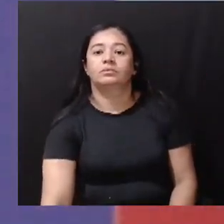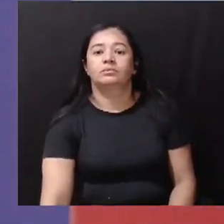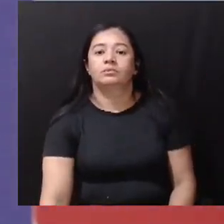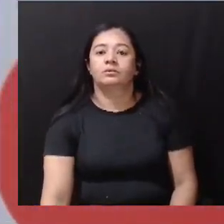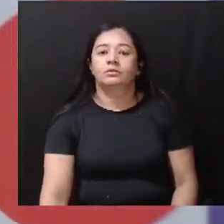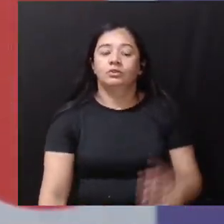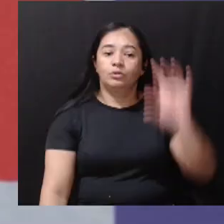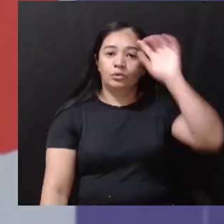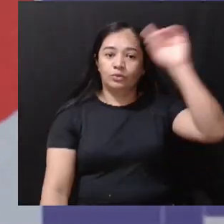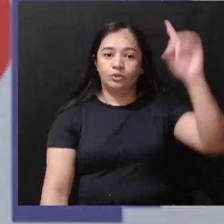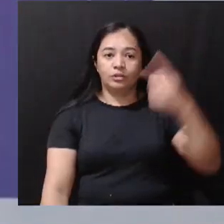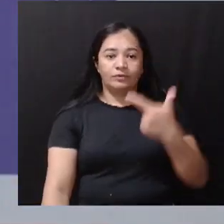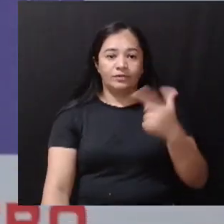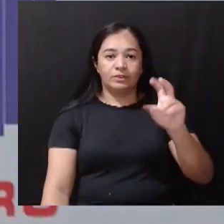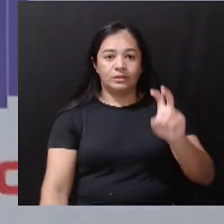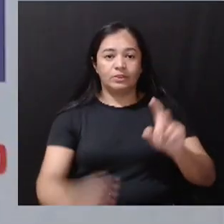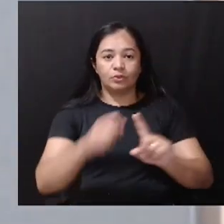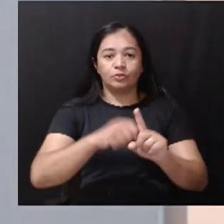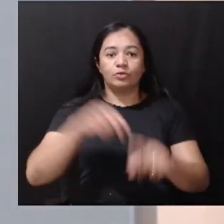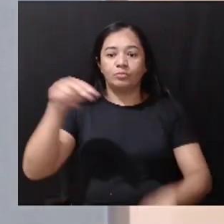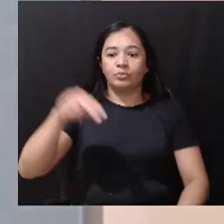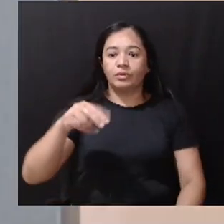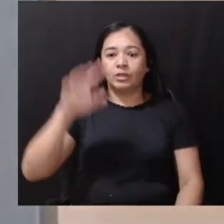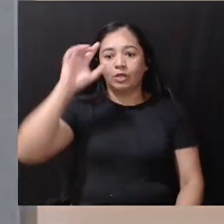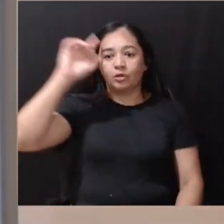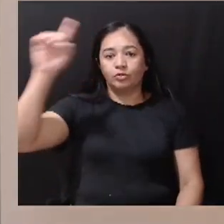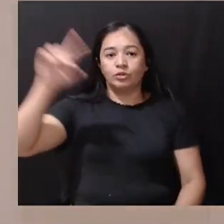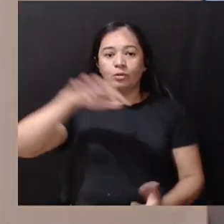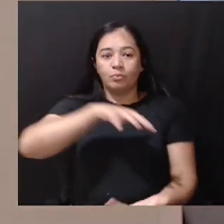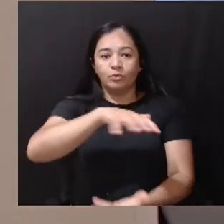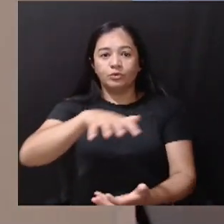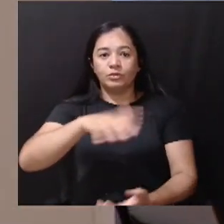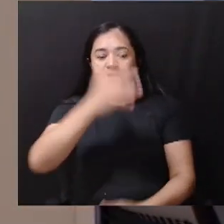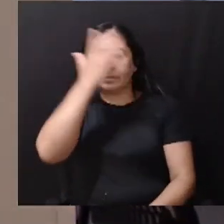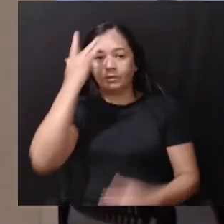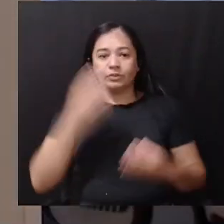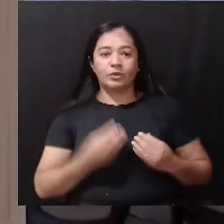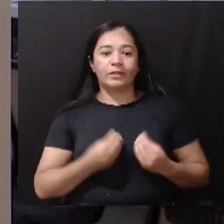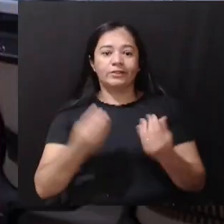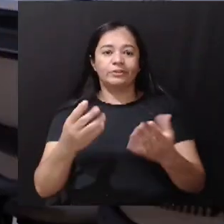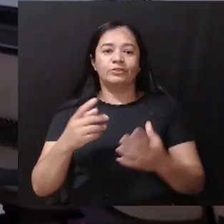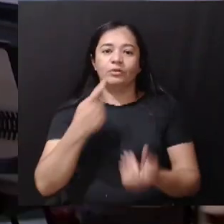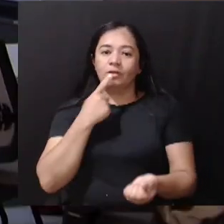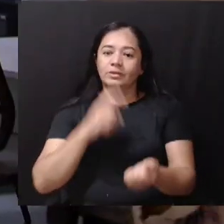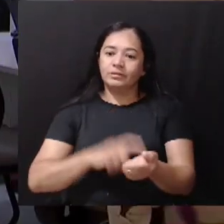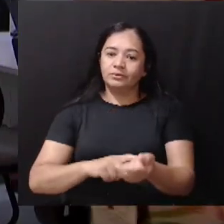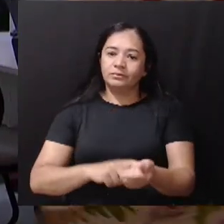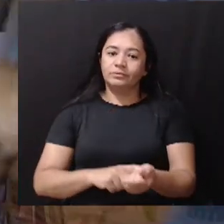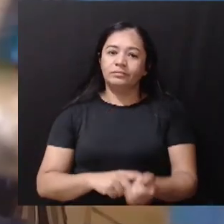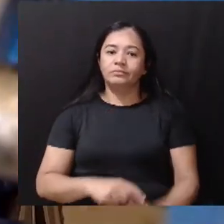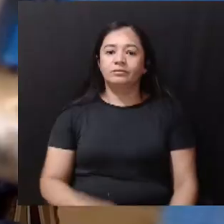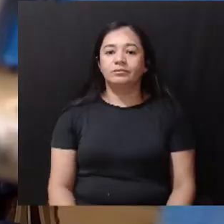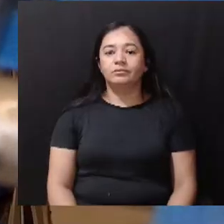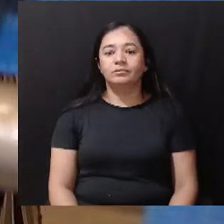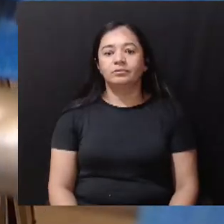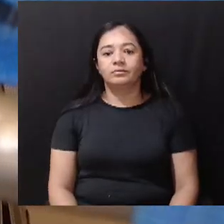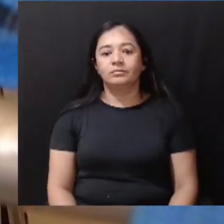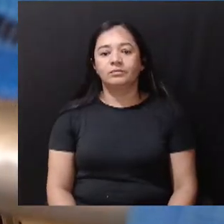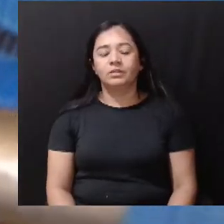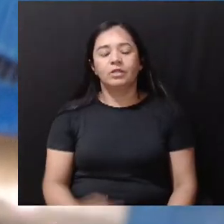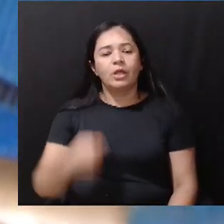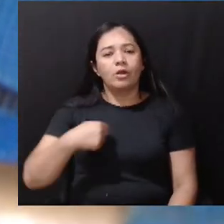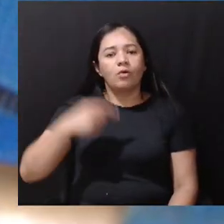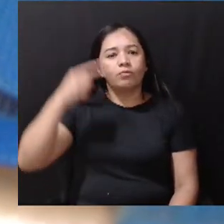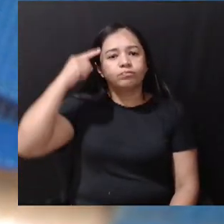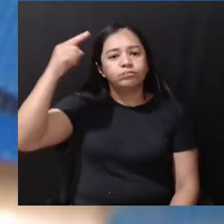de novembro é o Dia Mundial do Doador de Sangue. Então, veio no gabinete essa ideia do vereador